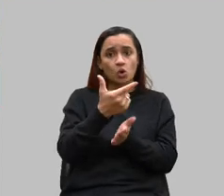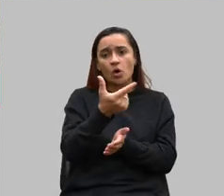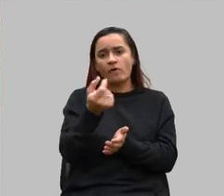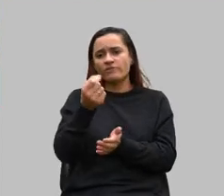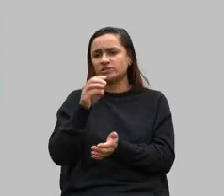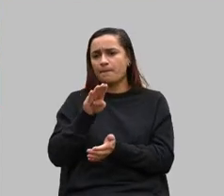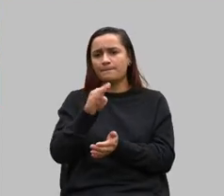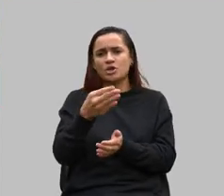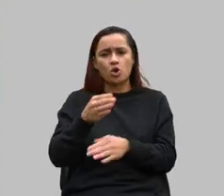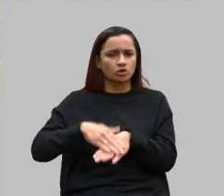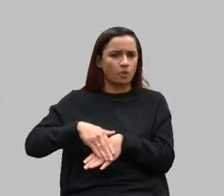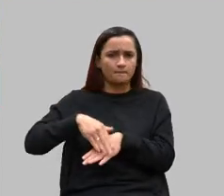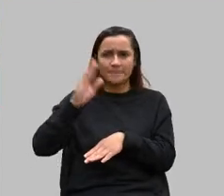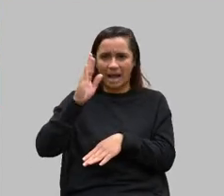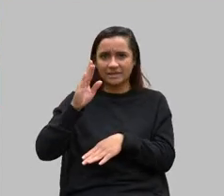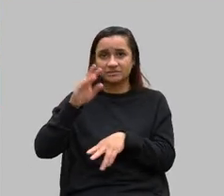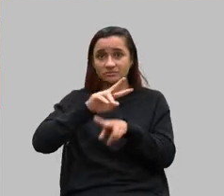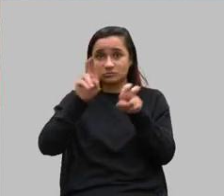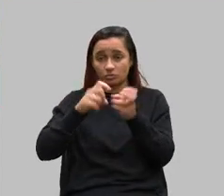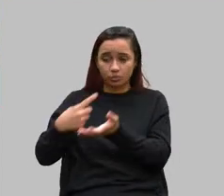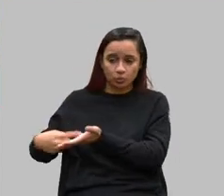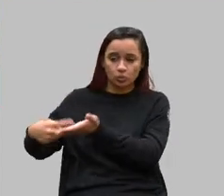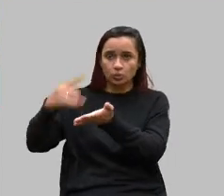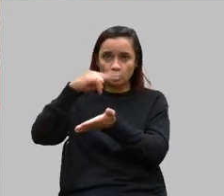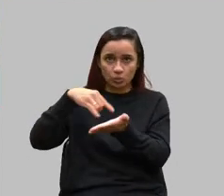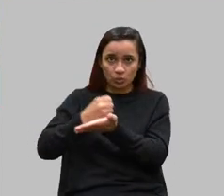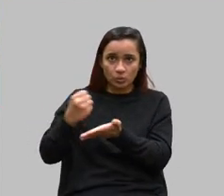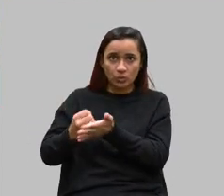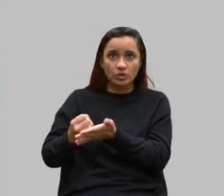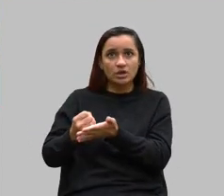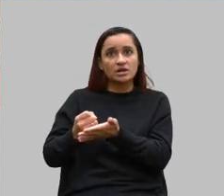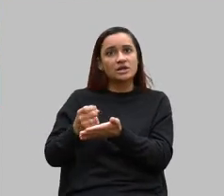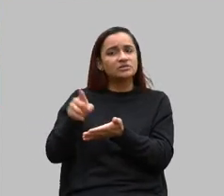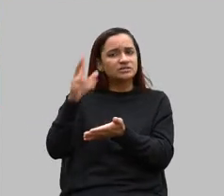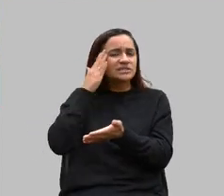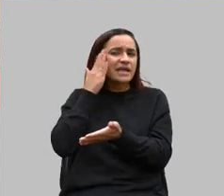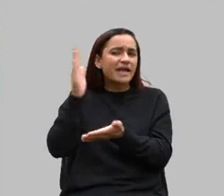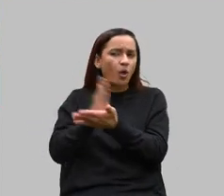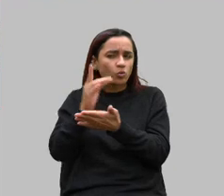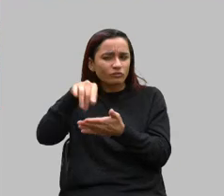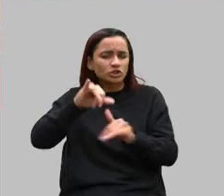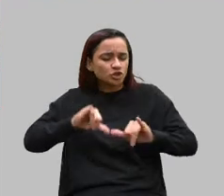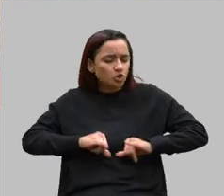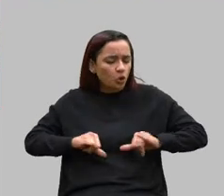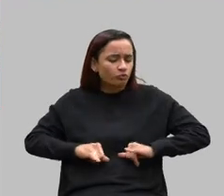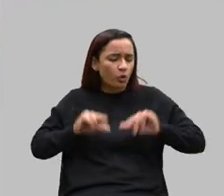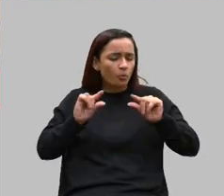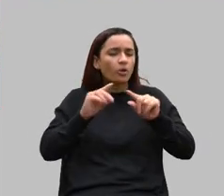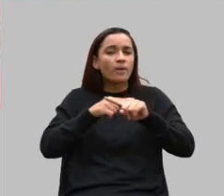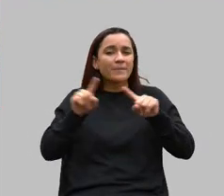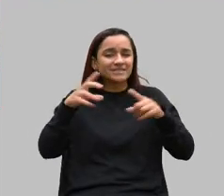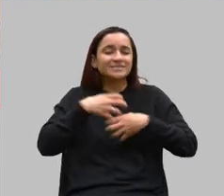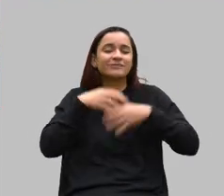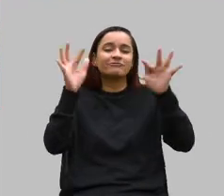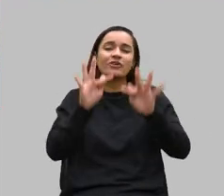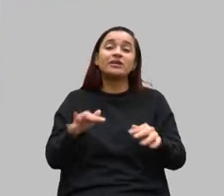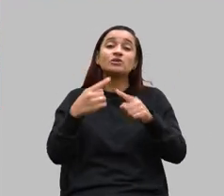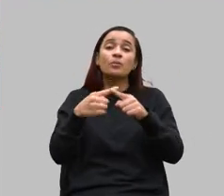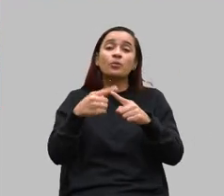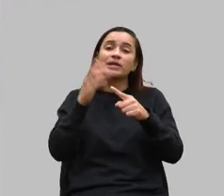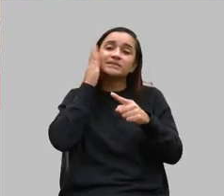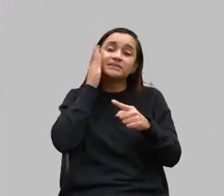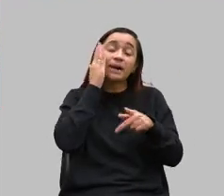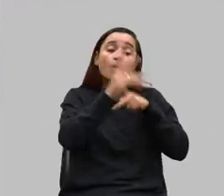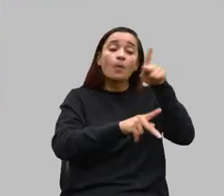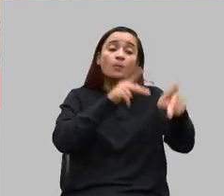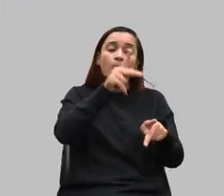mais dessas repactuações que o Bambini vai sofrer um pouquinho mas ele tá com ente porque ele sabe que o pessoal de Minas do Rio de São Paulo vão agradecer